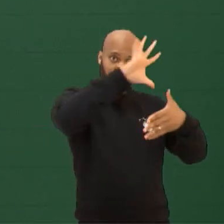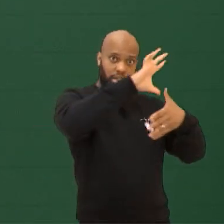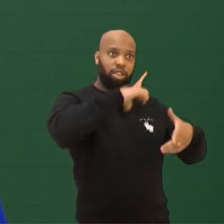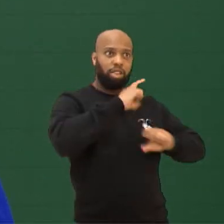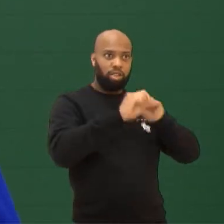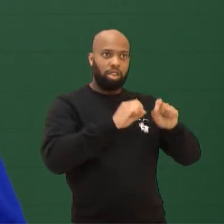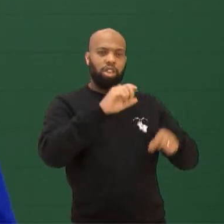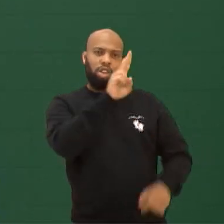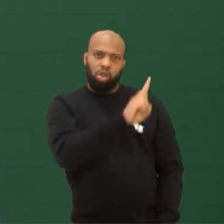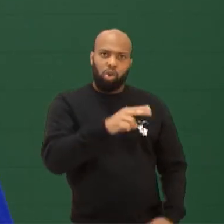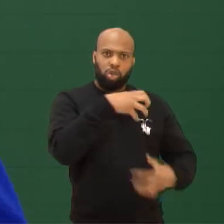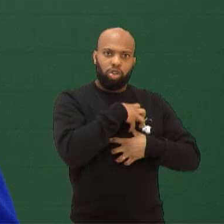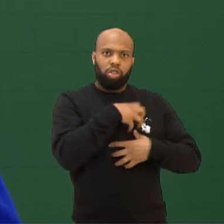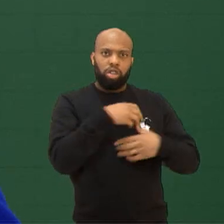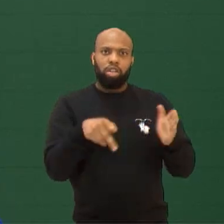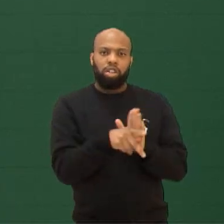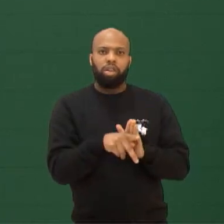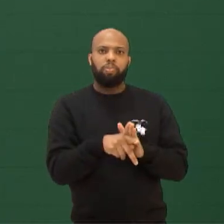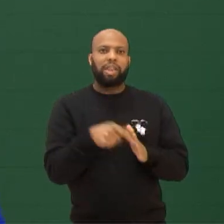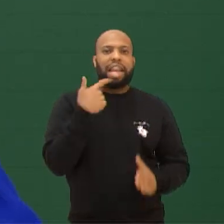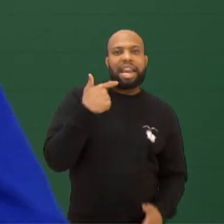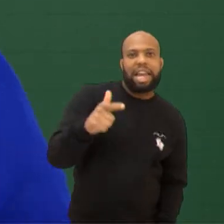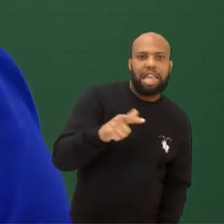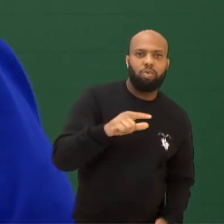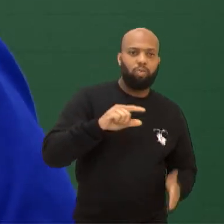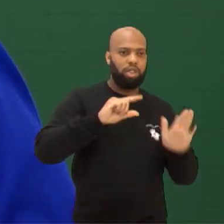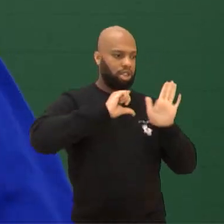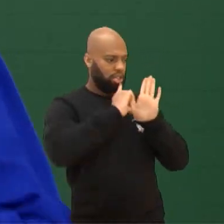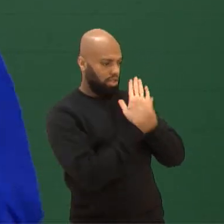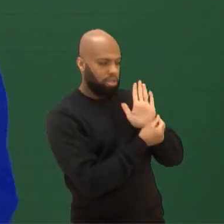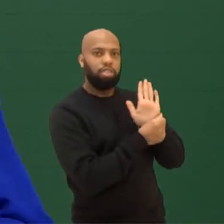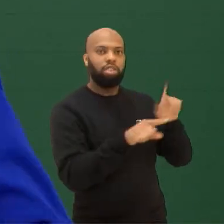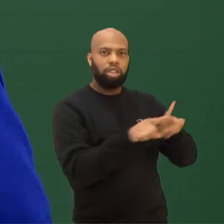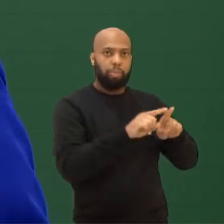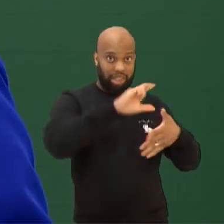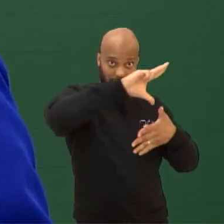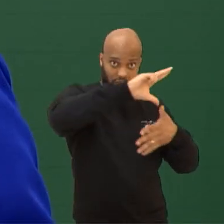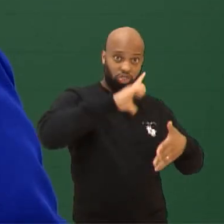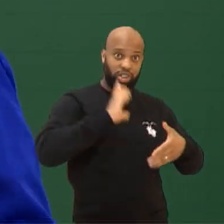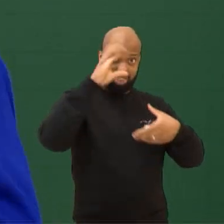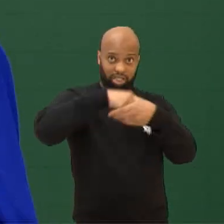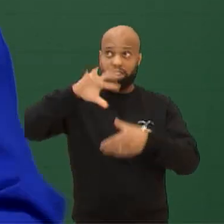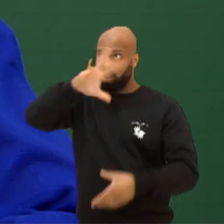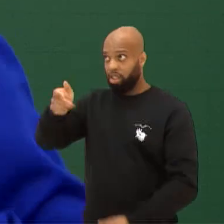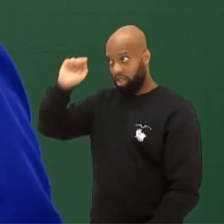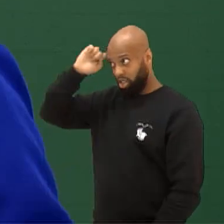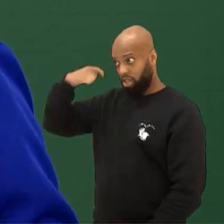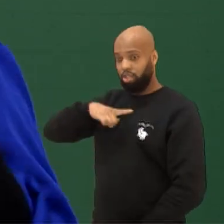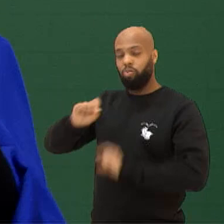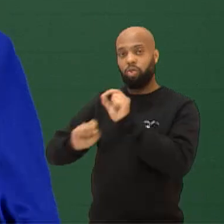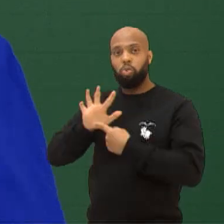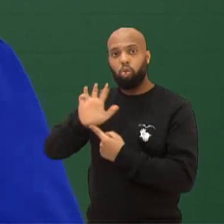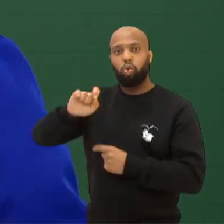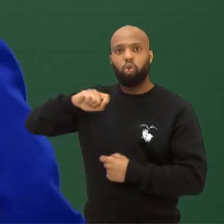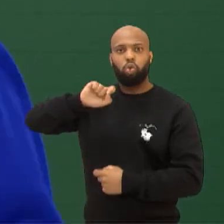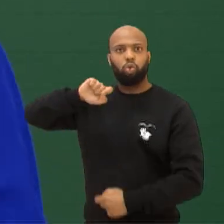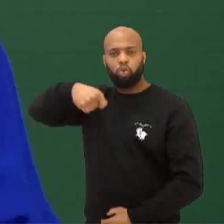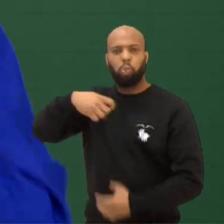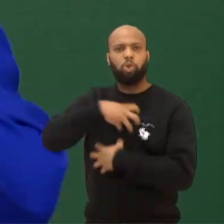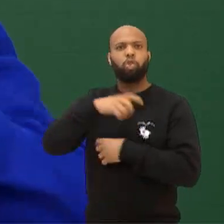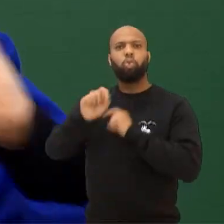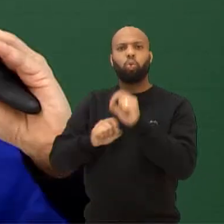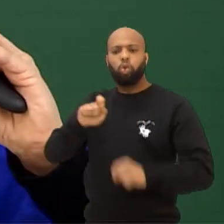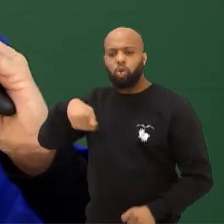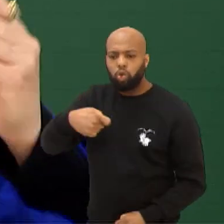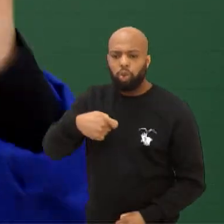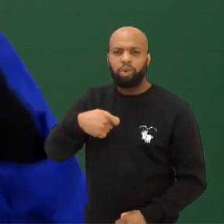utilizamos mais a América, parte linguística, anglo-saxônica e latina. E dentro do continente africano, fizemos uma abordagem mais sistemática em